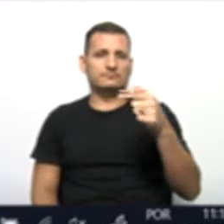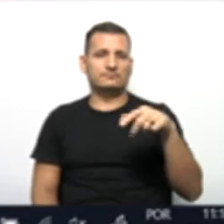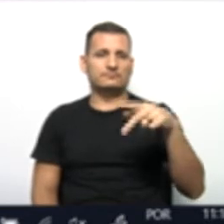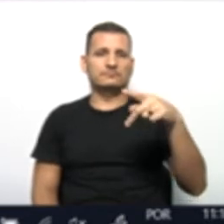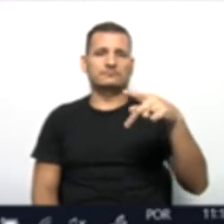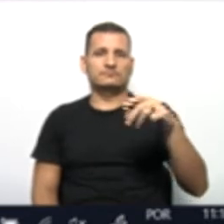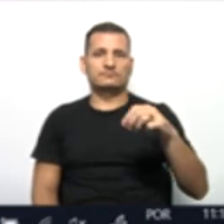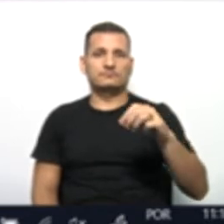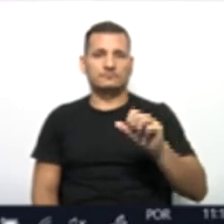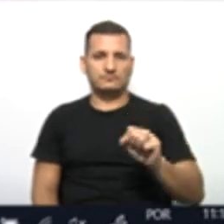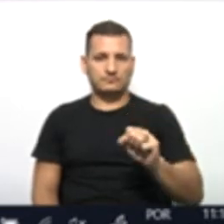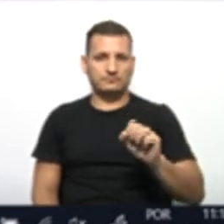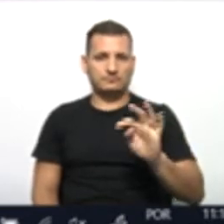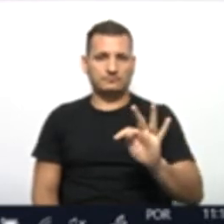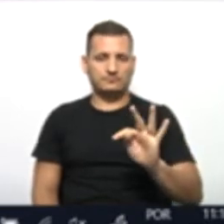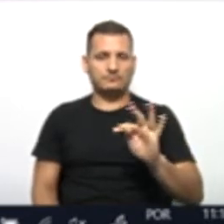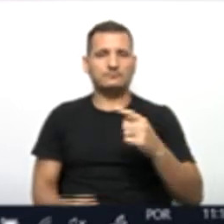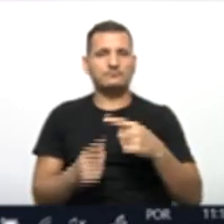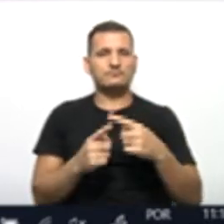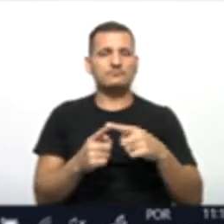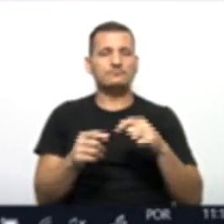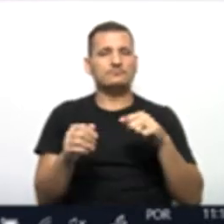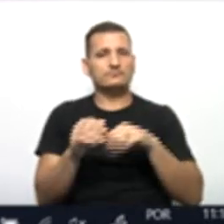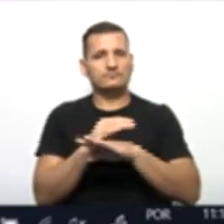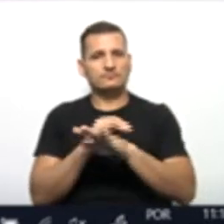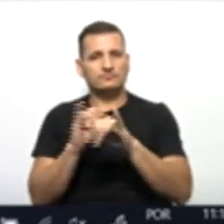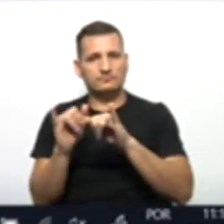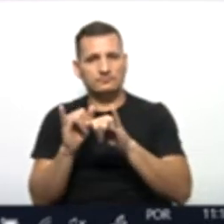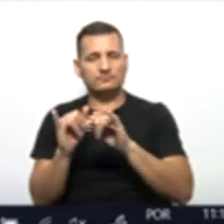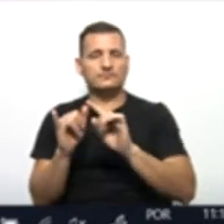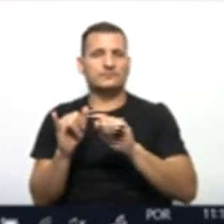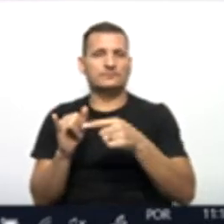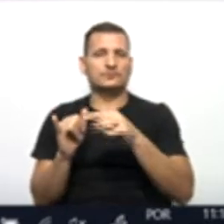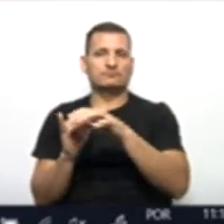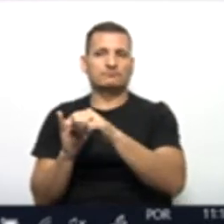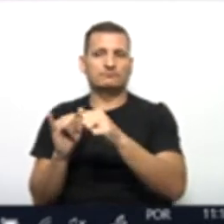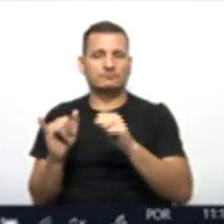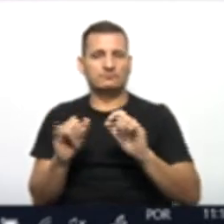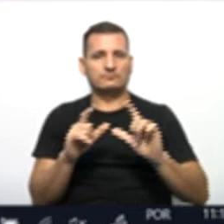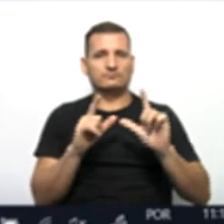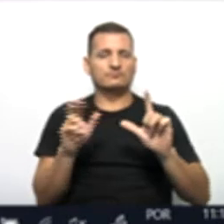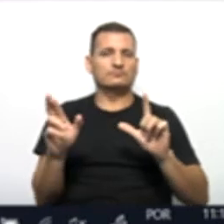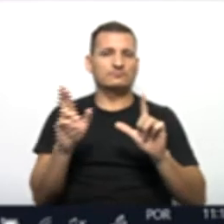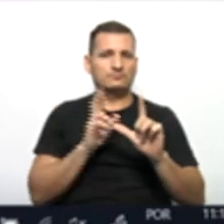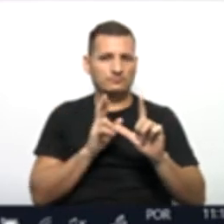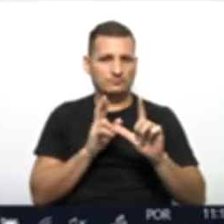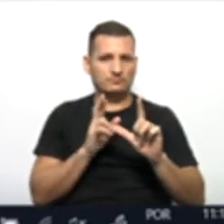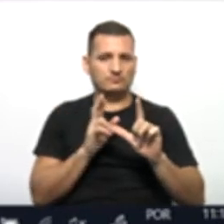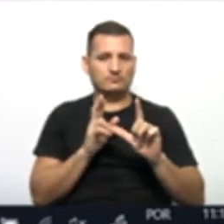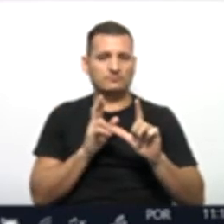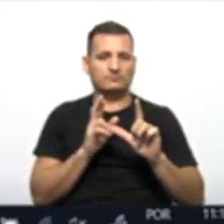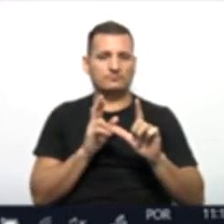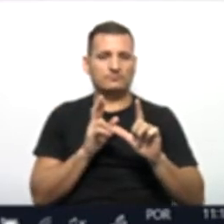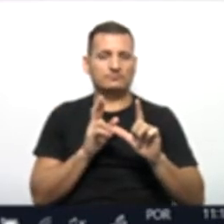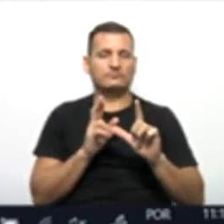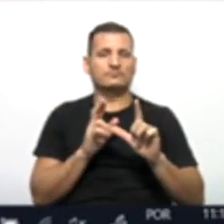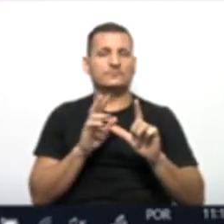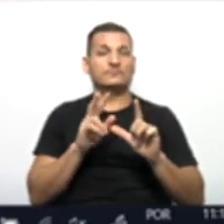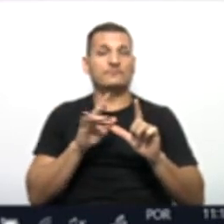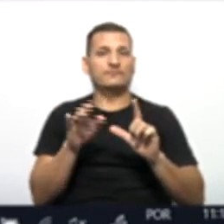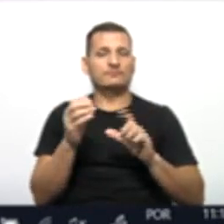porque eu vou enviar informação e depois eu vou solicitar uma resposta ele vai enviar dados para o meu banco